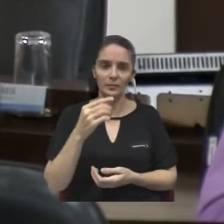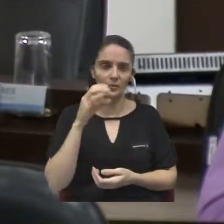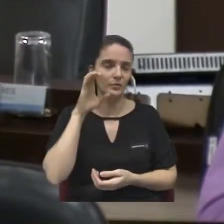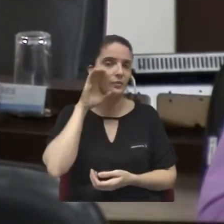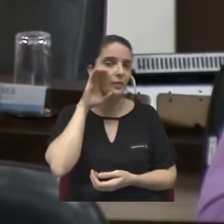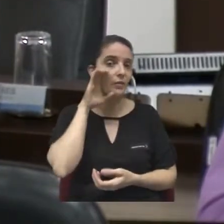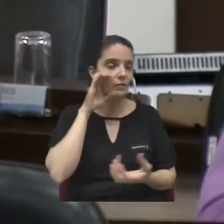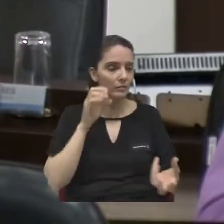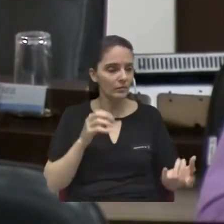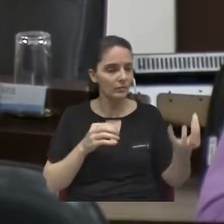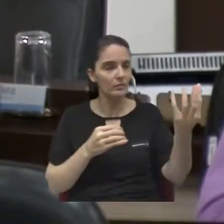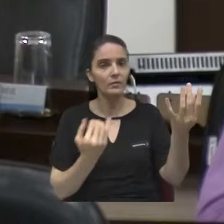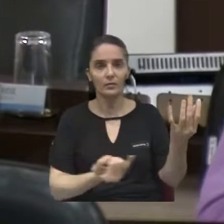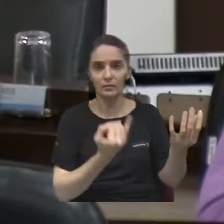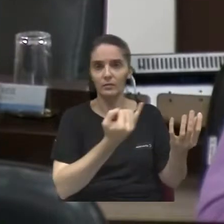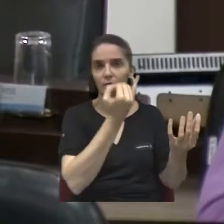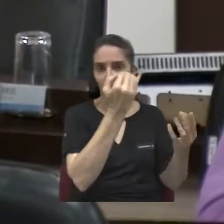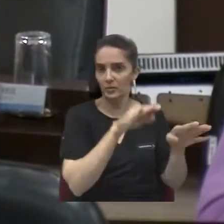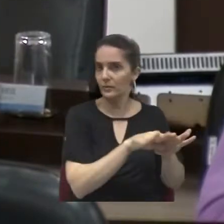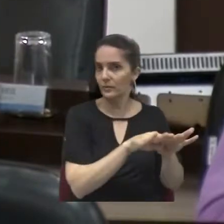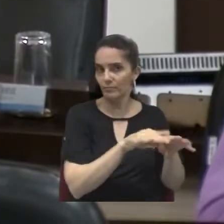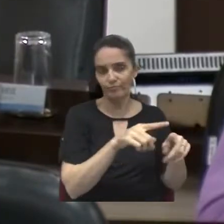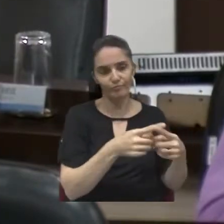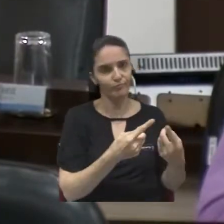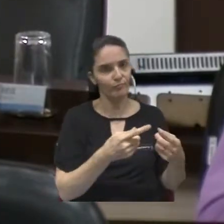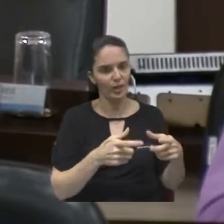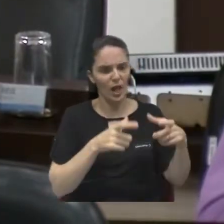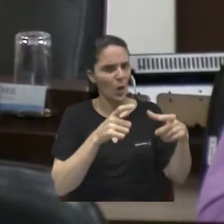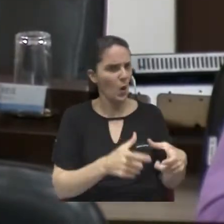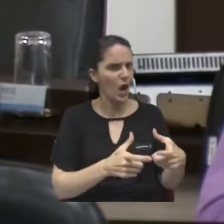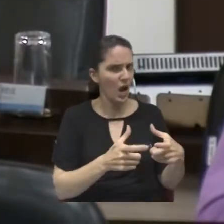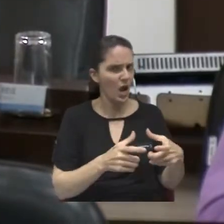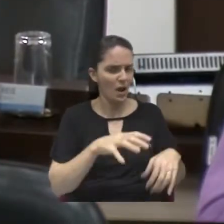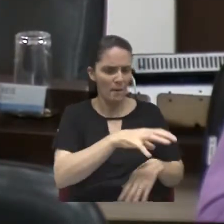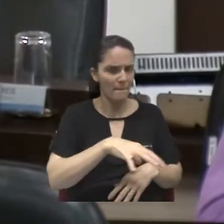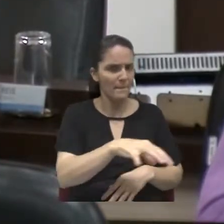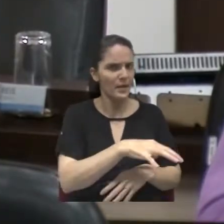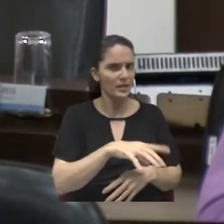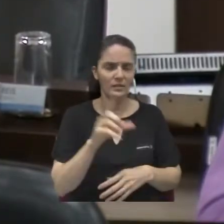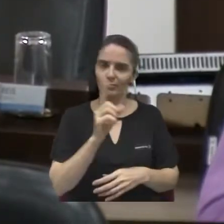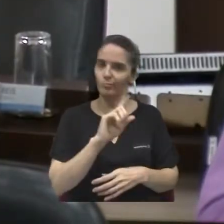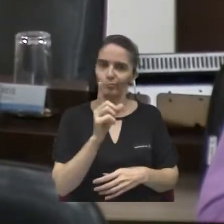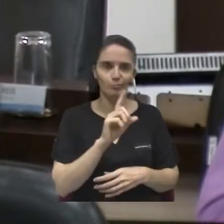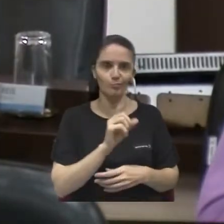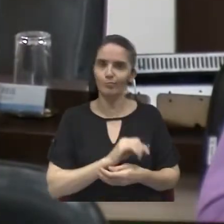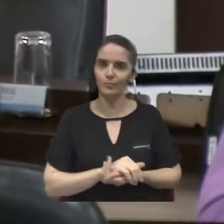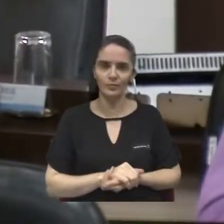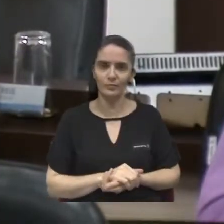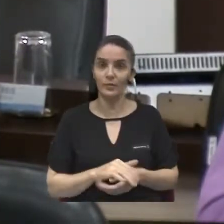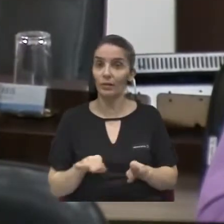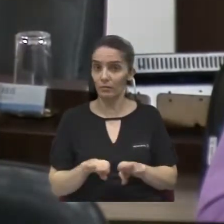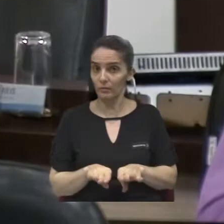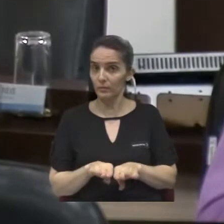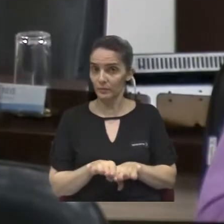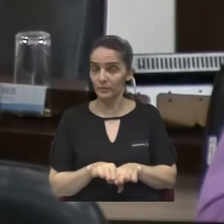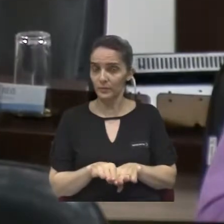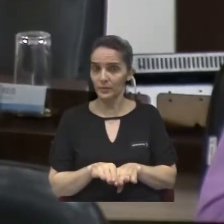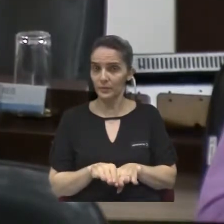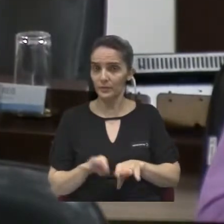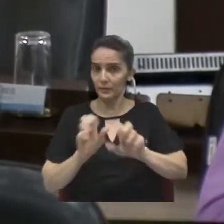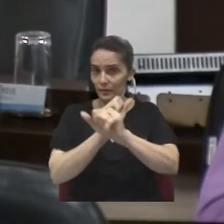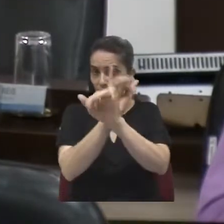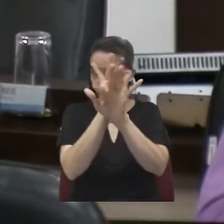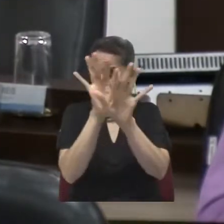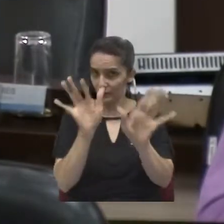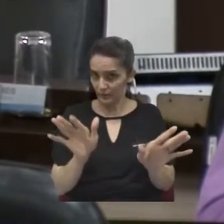função, mas não ali. Ali não é lugar dele, o mato ele tem lugar certo para ele, não é ali. E gostaria de deixar também aqui claro,